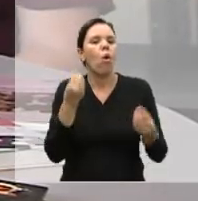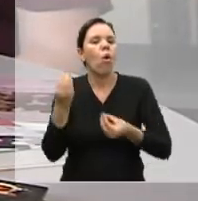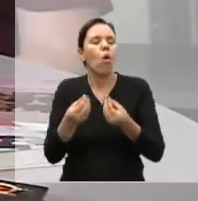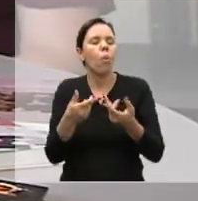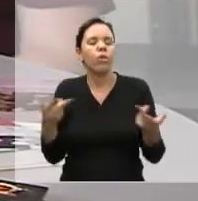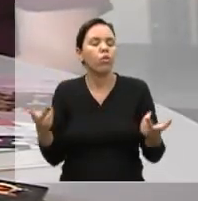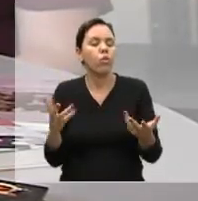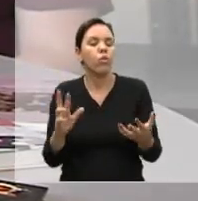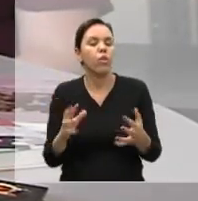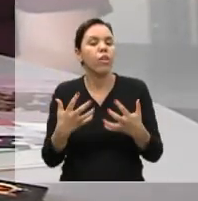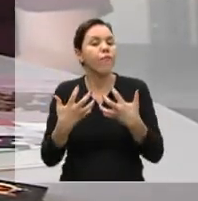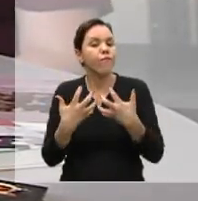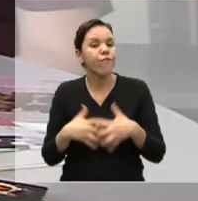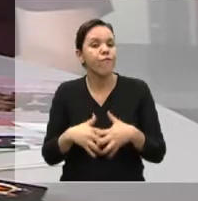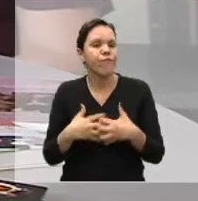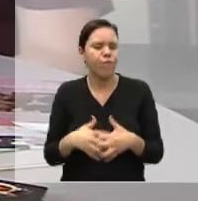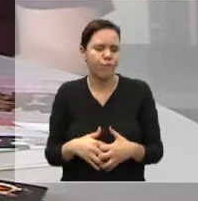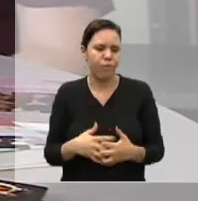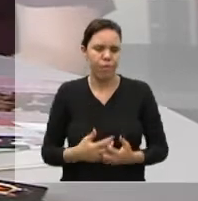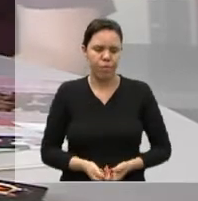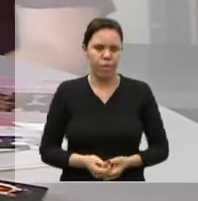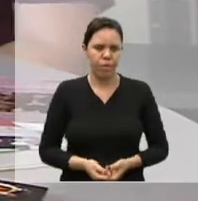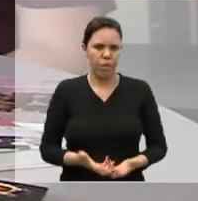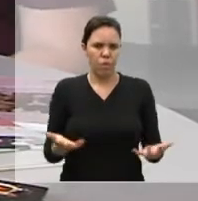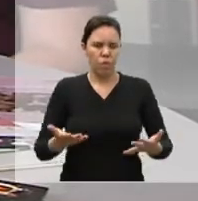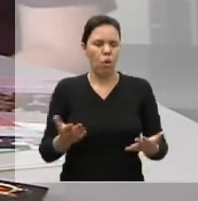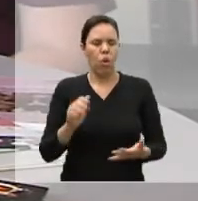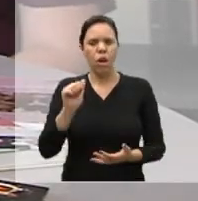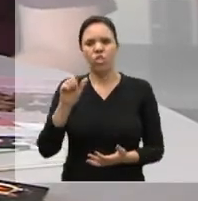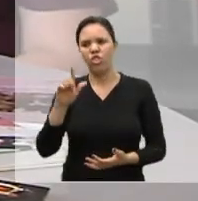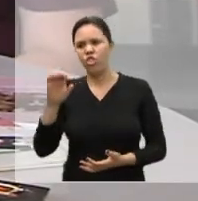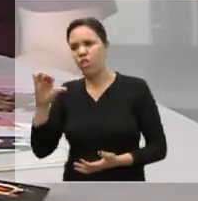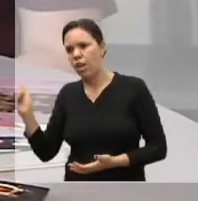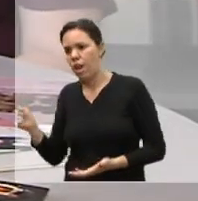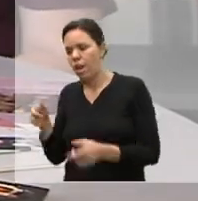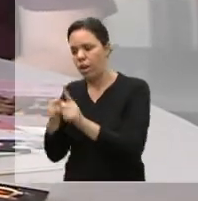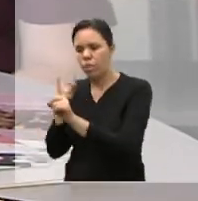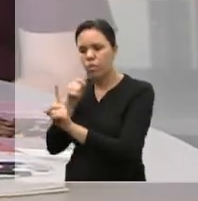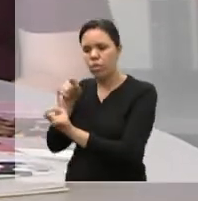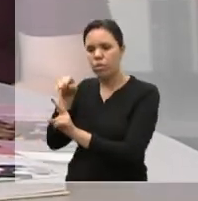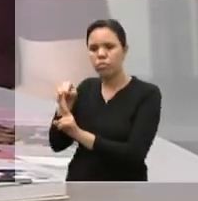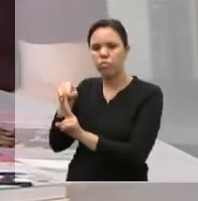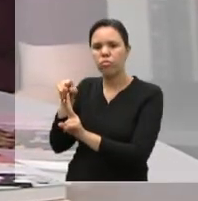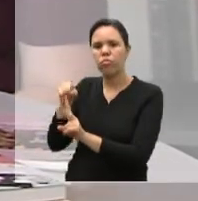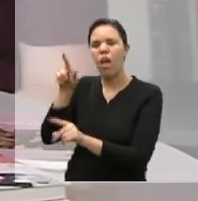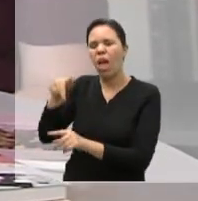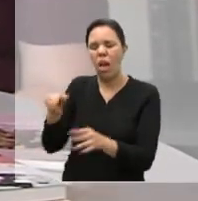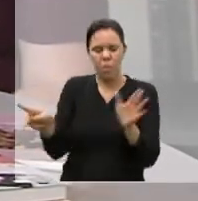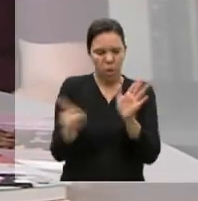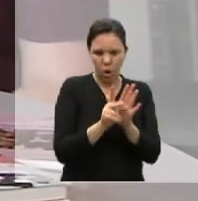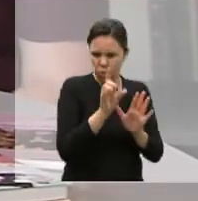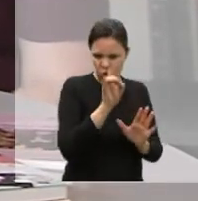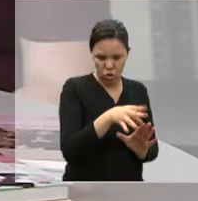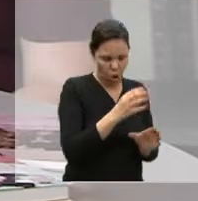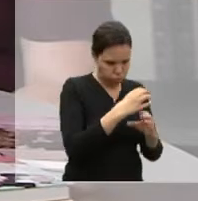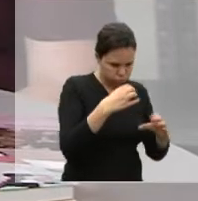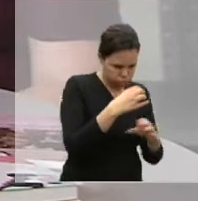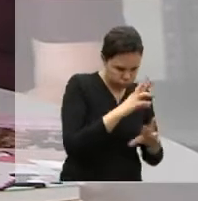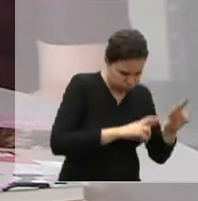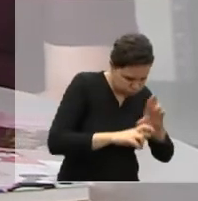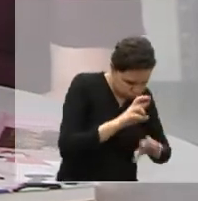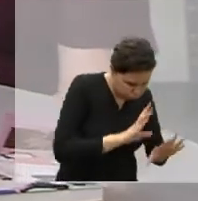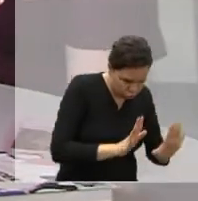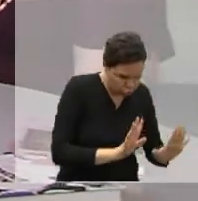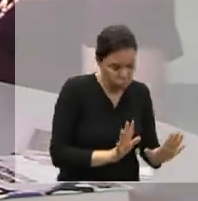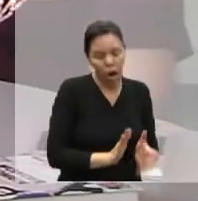funcionam. Exatamente. Né? Agora, Angélica, a gente fica pensando, ciência é coisa de laboratório, mas se a gente for ver, não, né? Você tinha